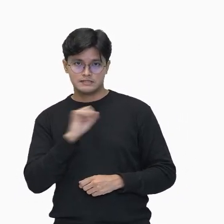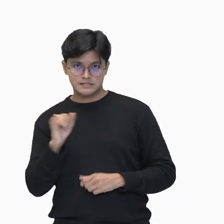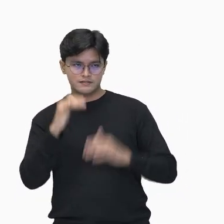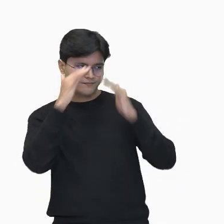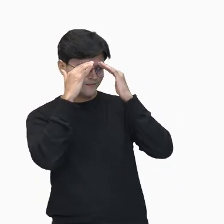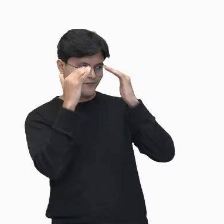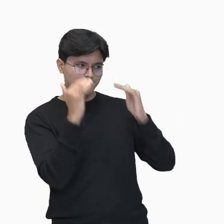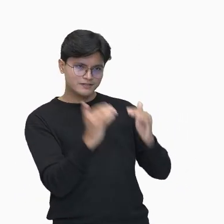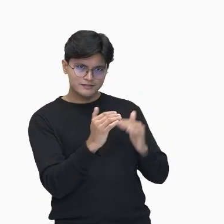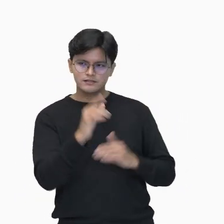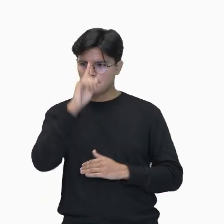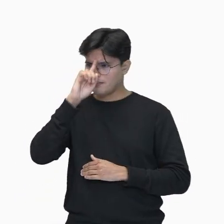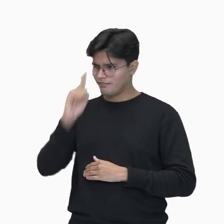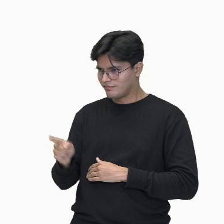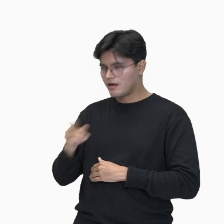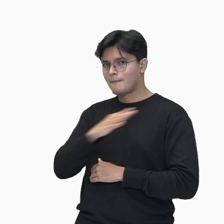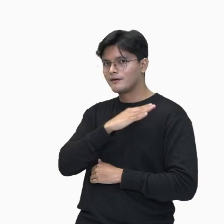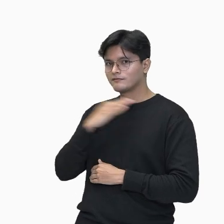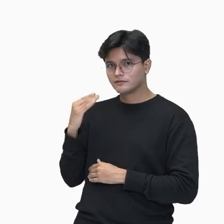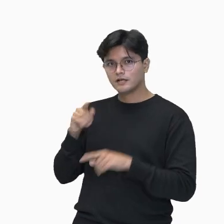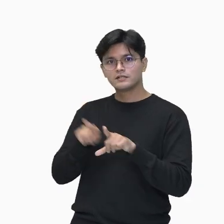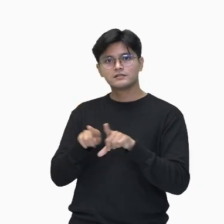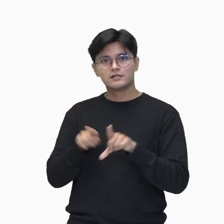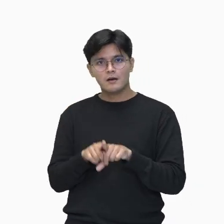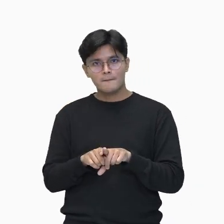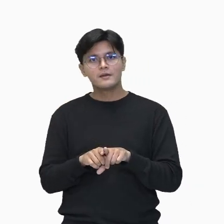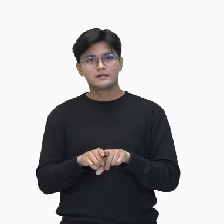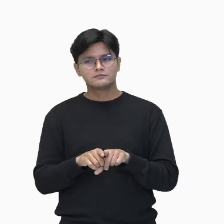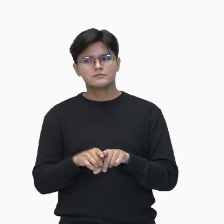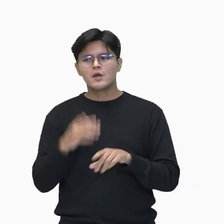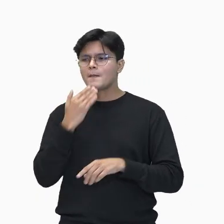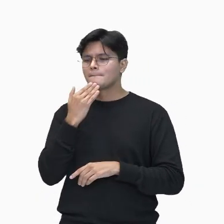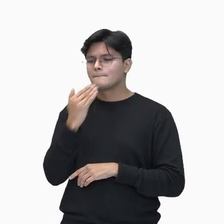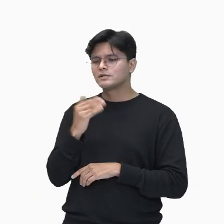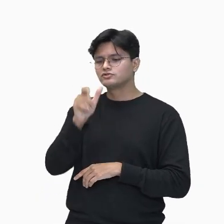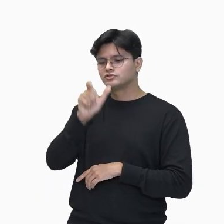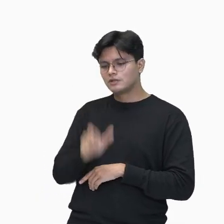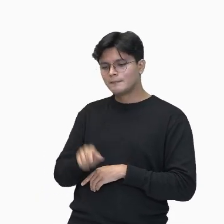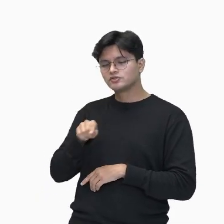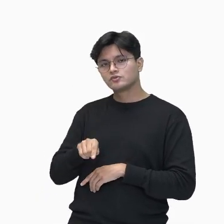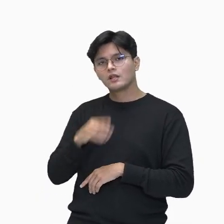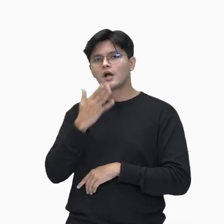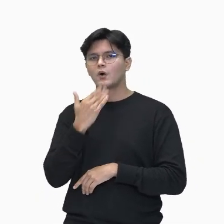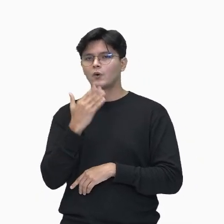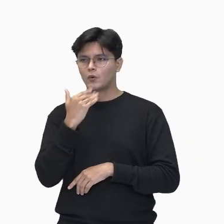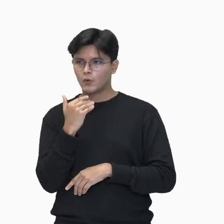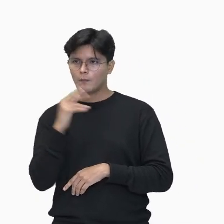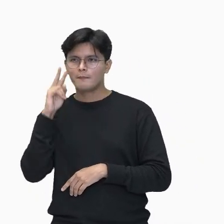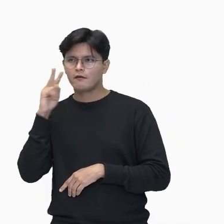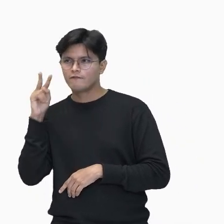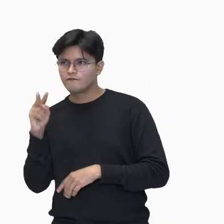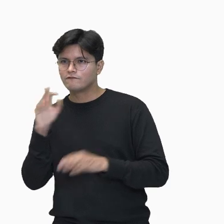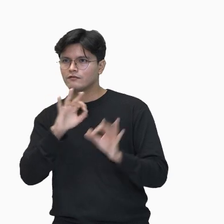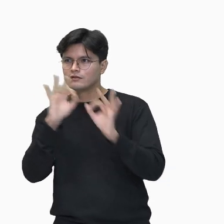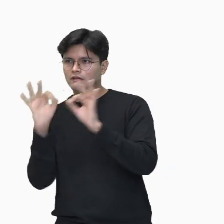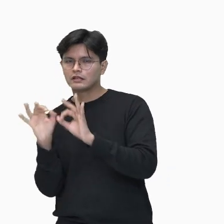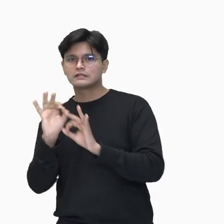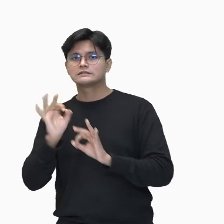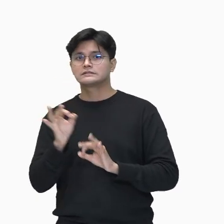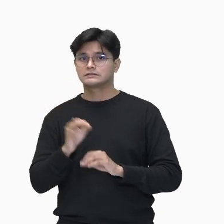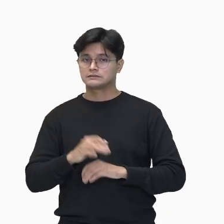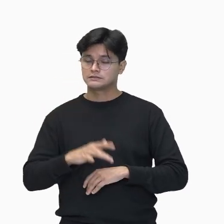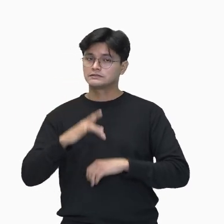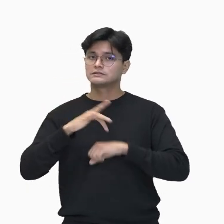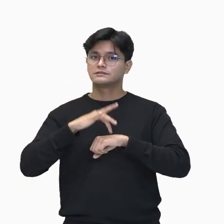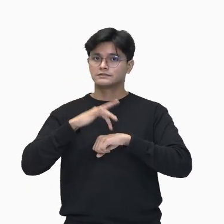amava ficar presenciando na hora né que ele se alimentava né uma coisa absurda